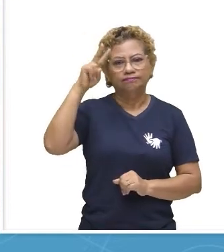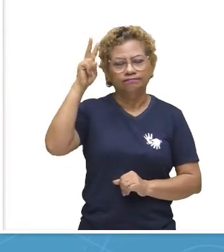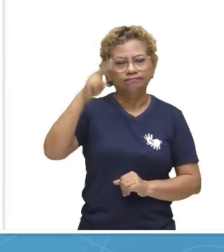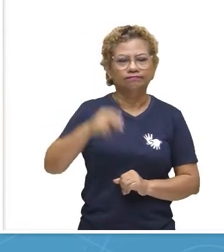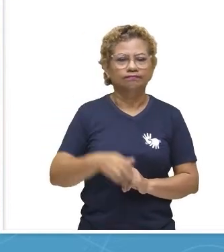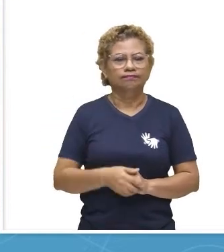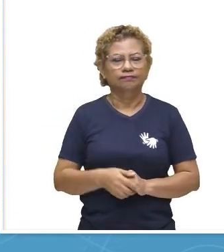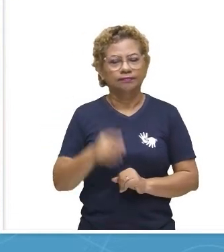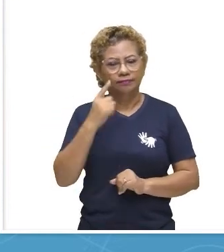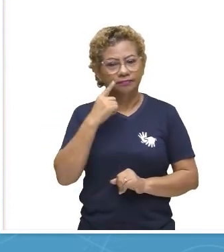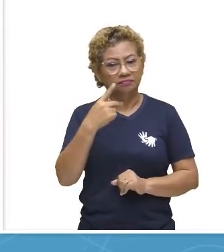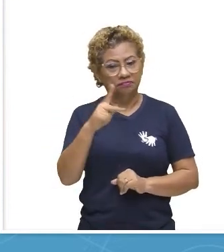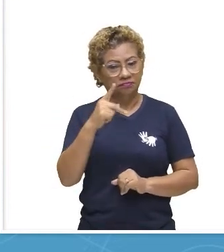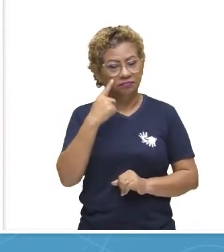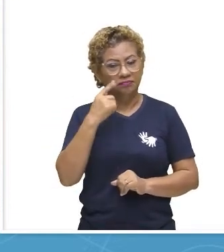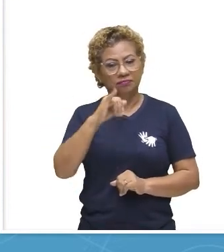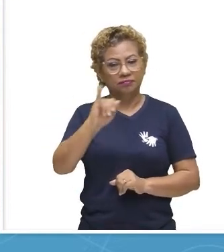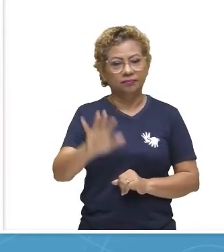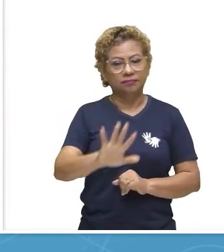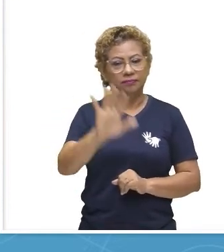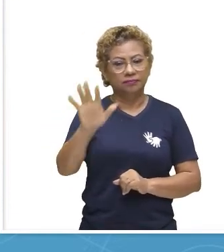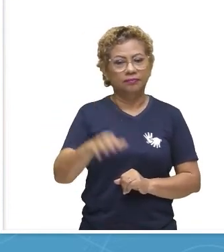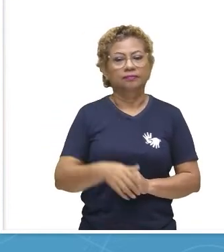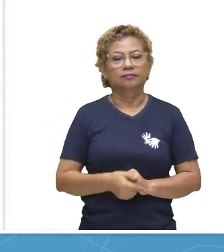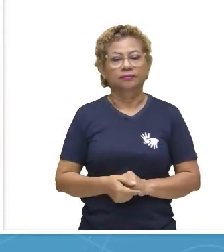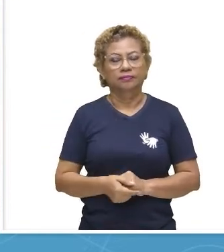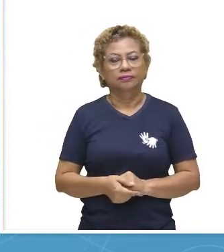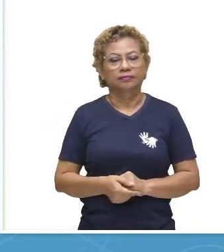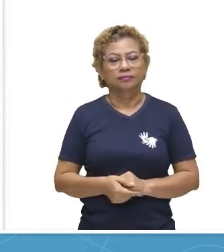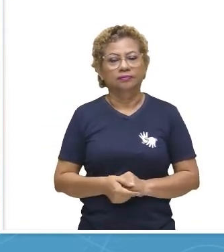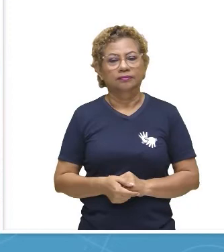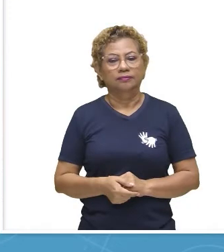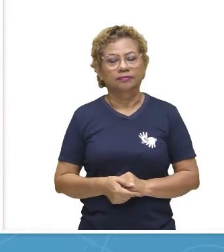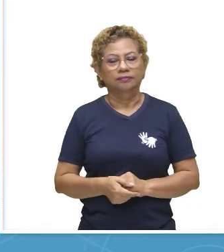essa imagem aqui, né? E aí você tenha lá